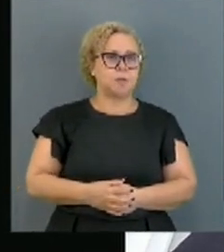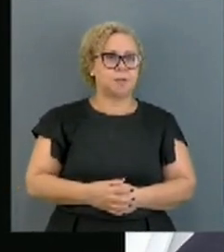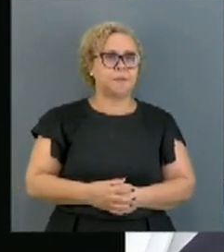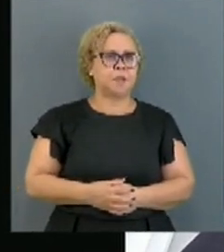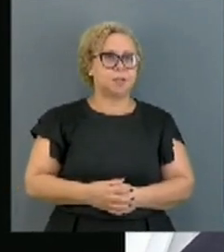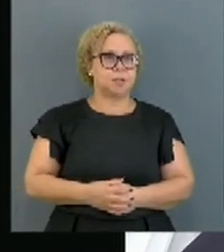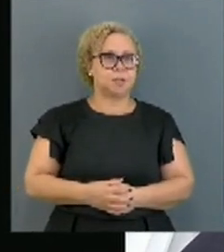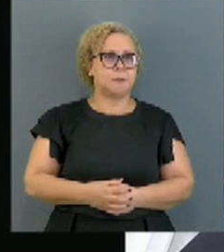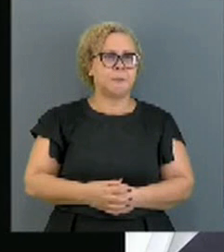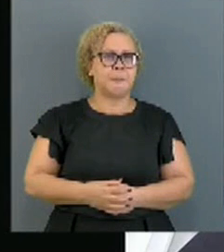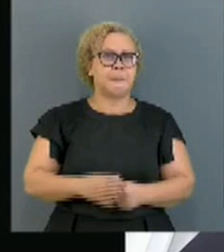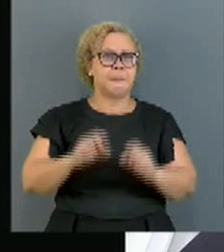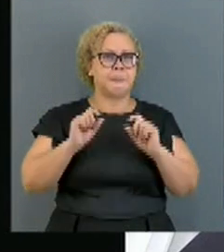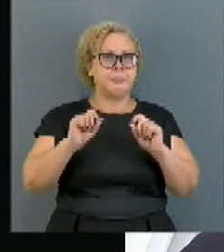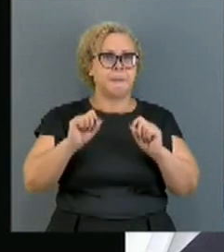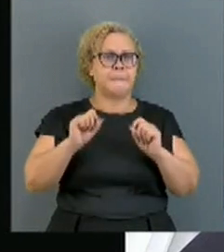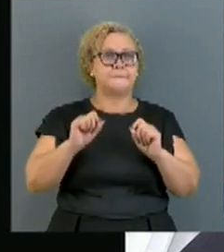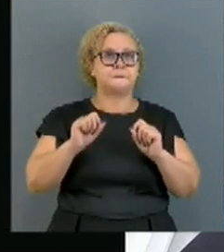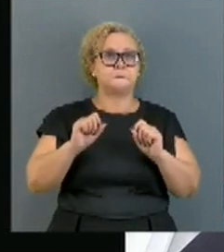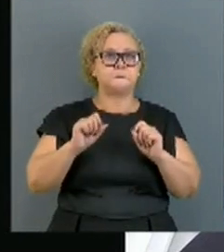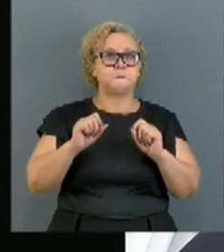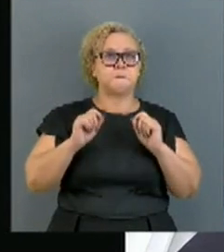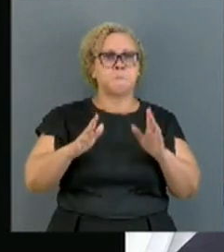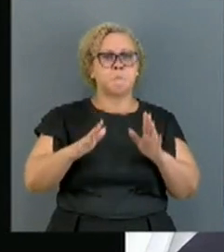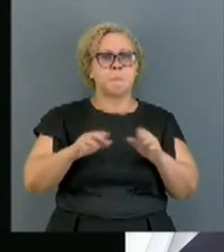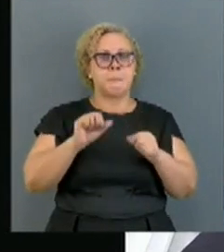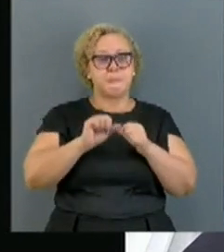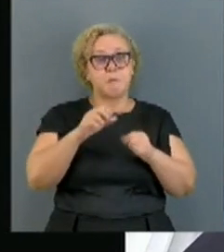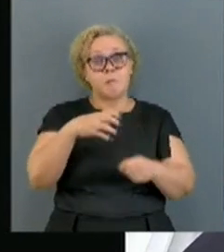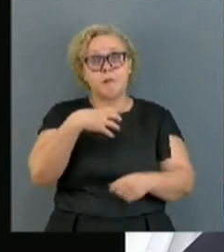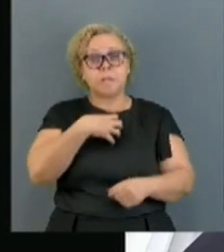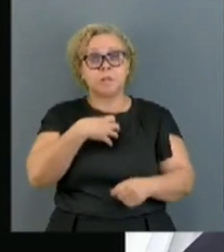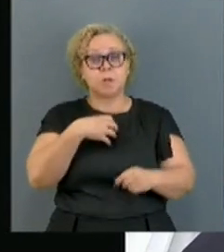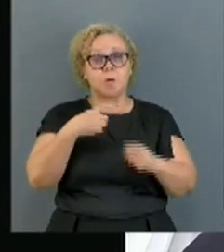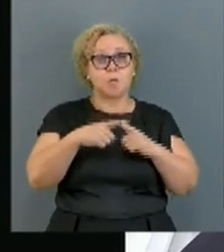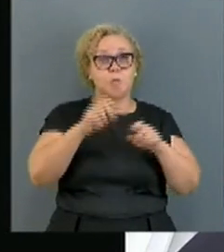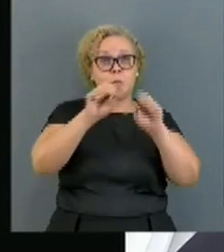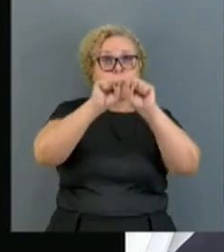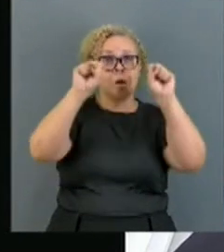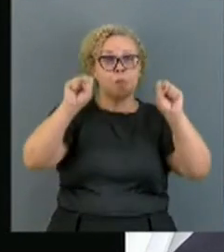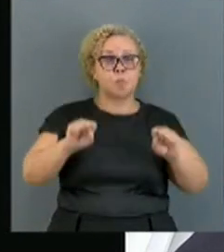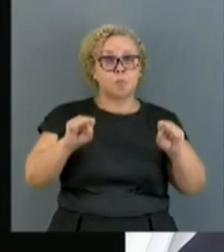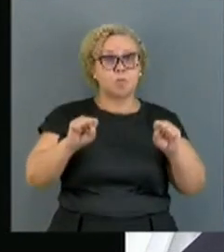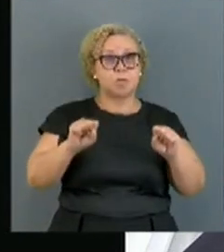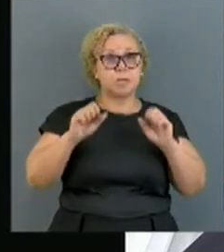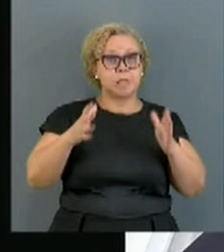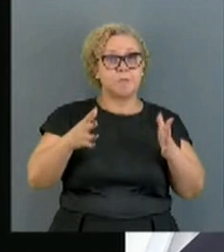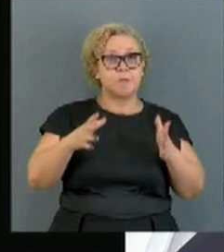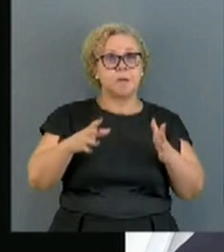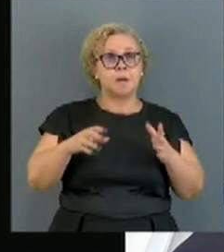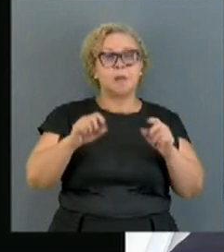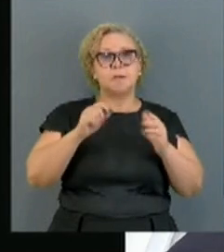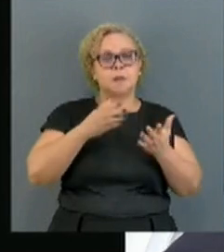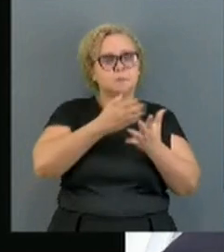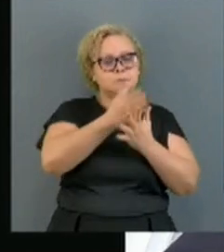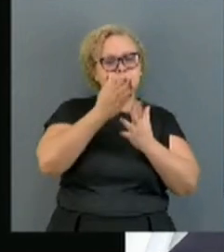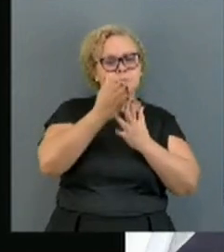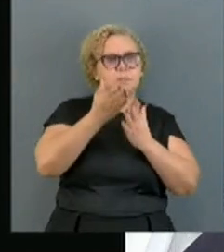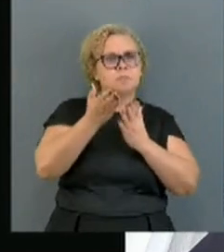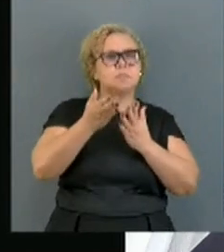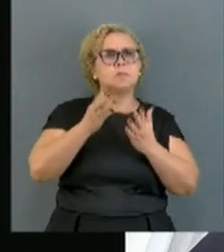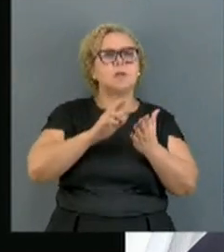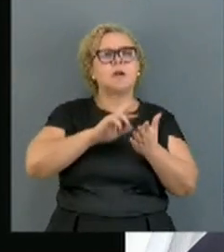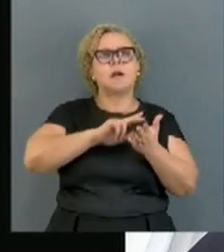Hoje em dia, eu tenho sérias dúvidas se isso faz sentido, porque os sistemas eles têm versões diárias, às vezes mais do